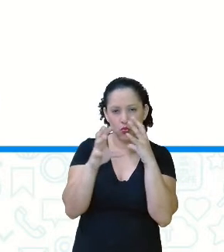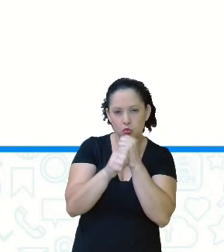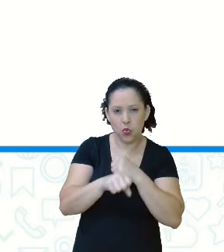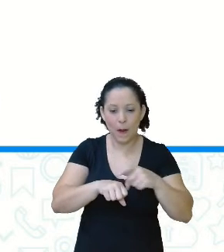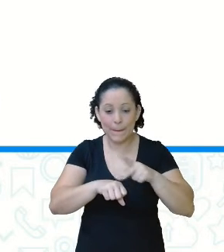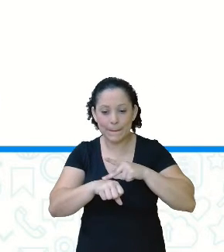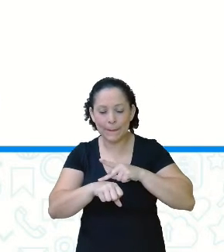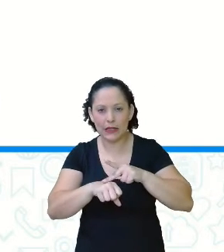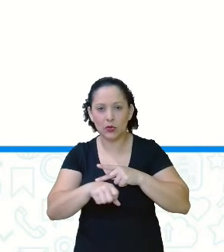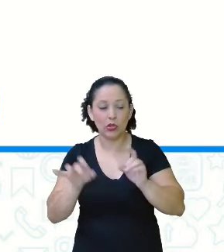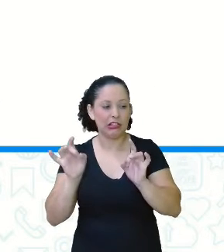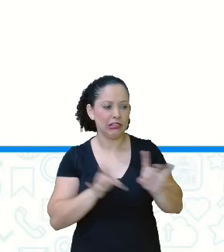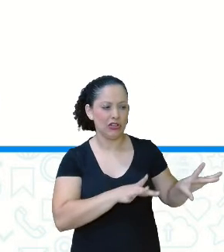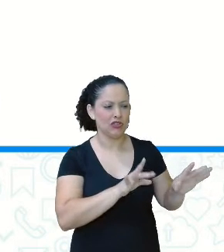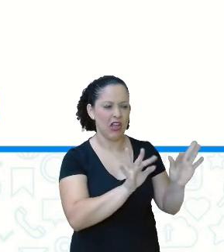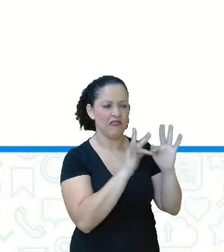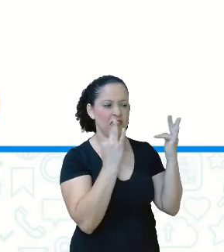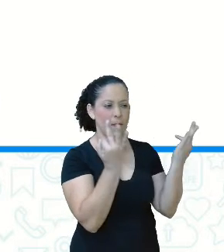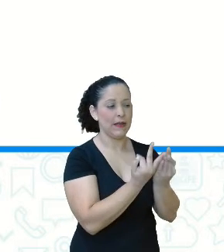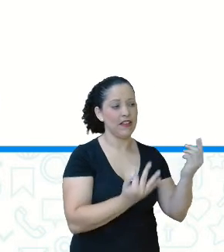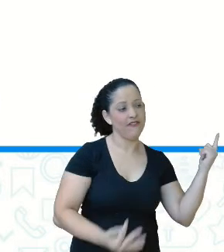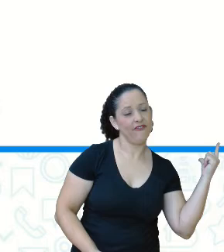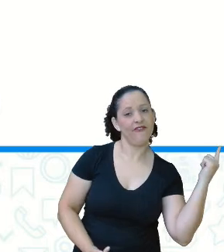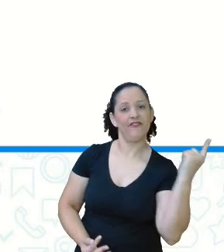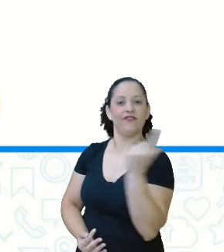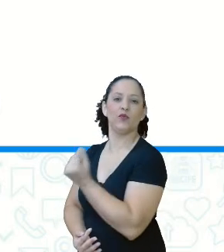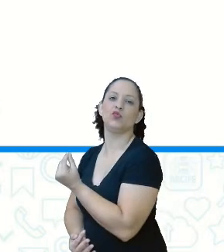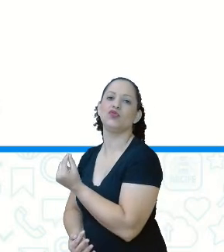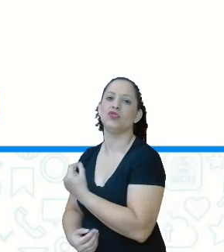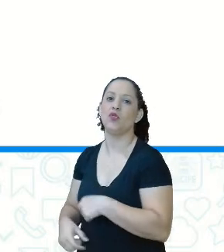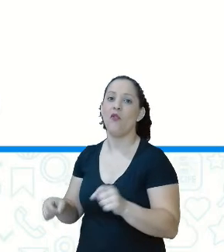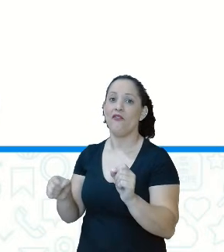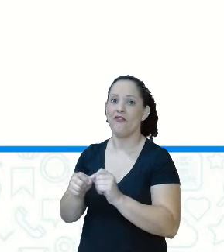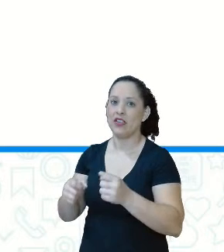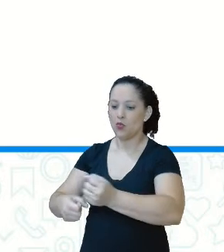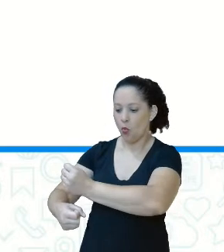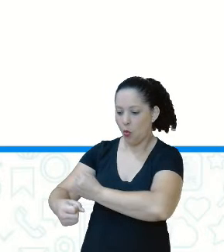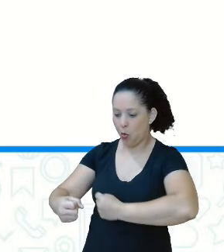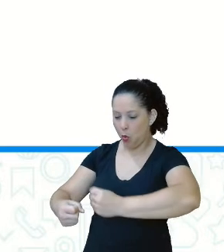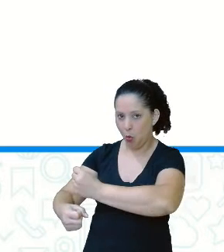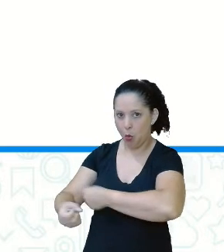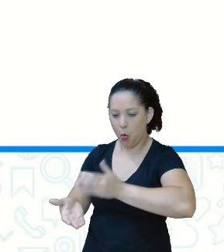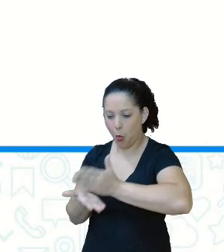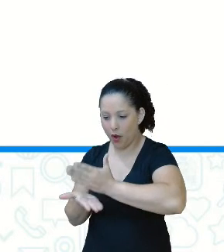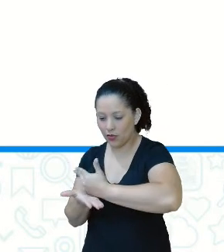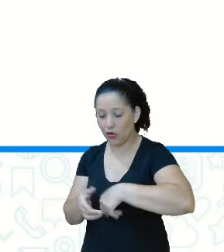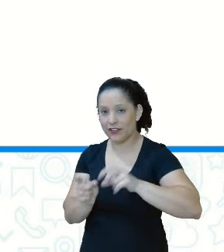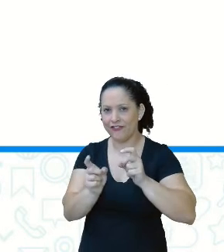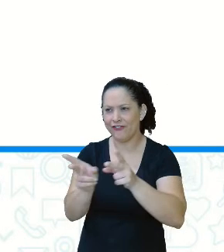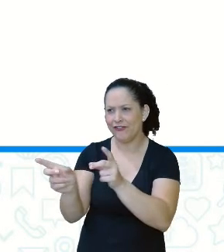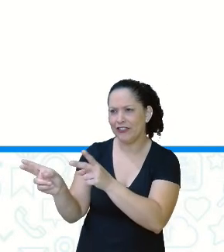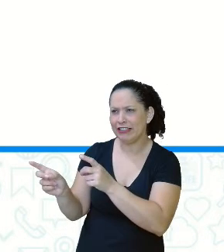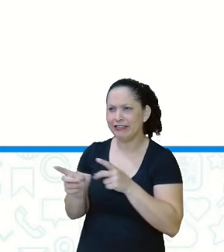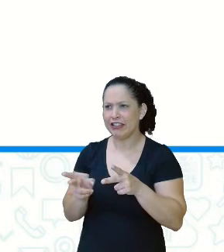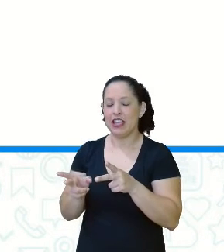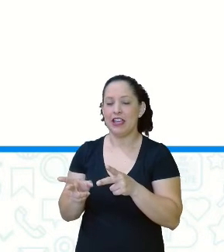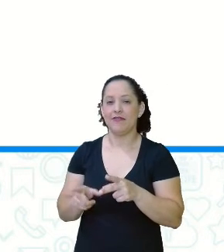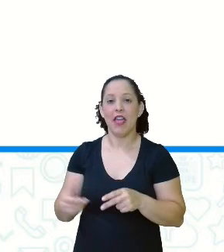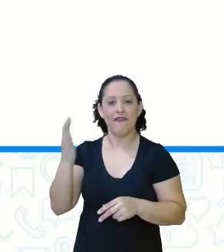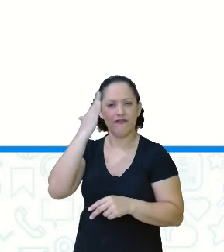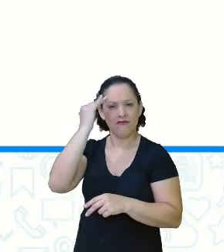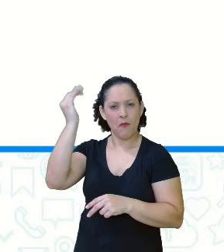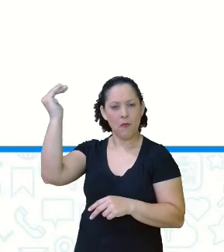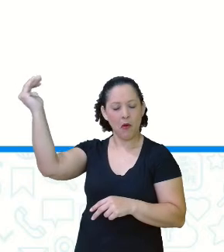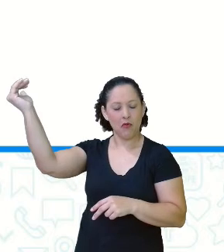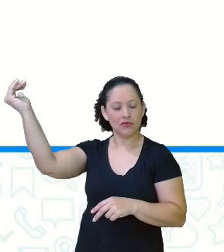os seus 7 irmãos, fugiu da madrasta, fez uma torta com a maçã e foi vender na feira. Ficou tão